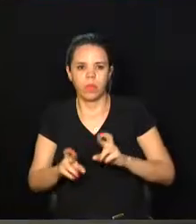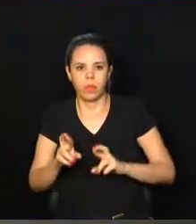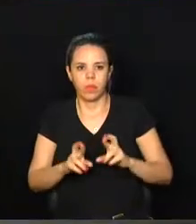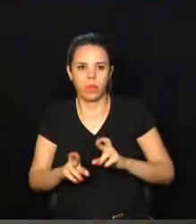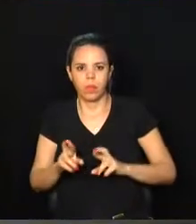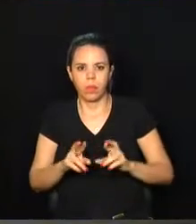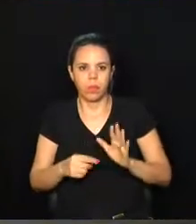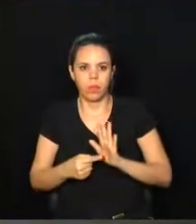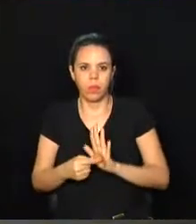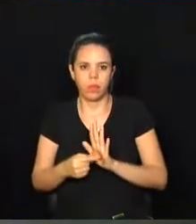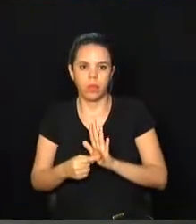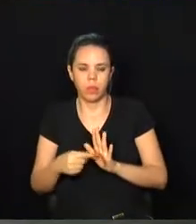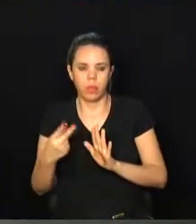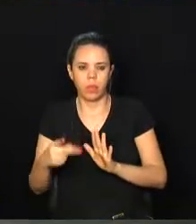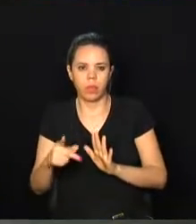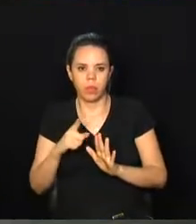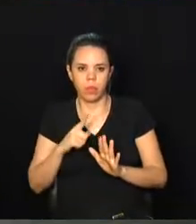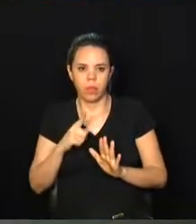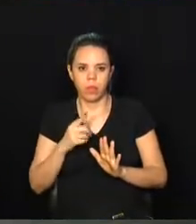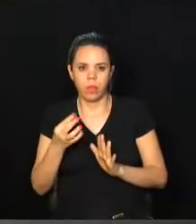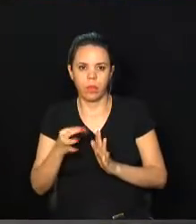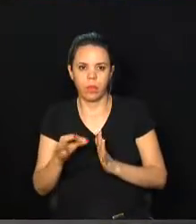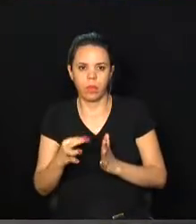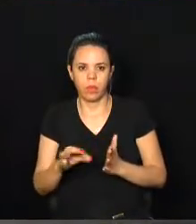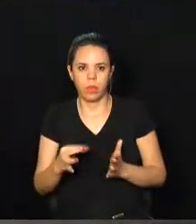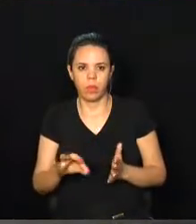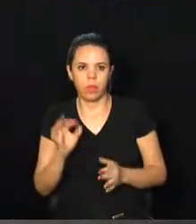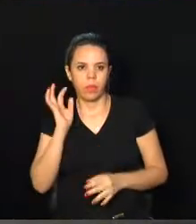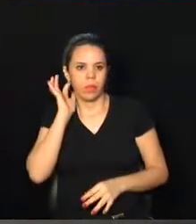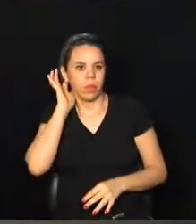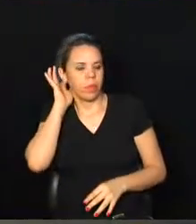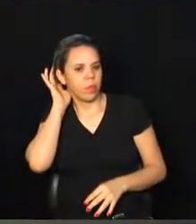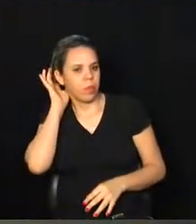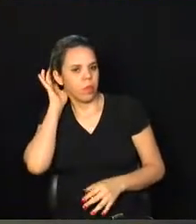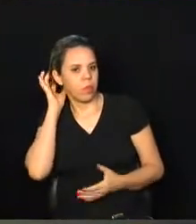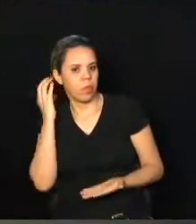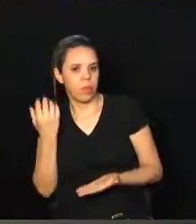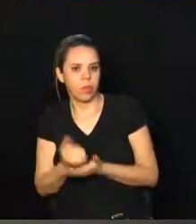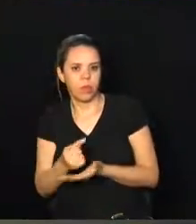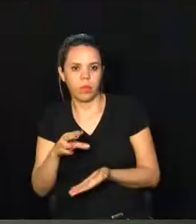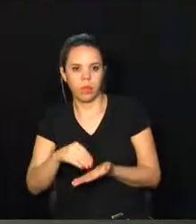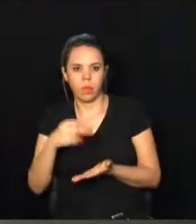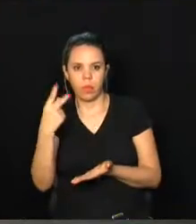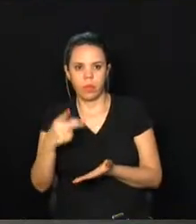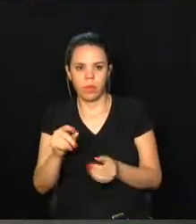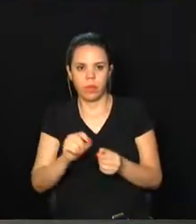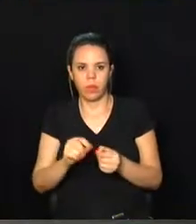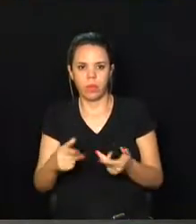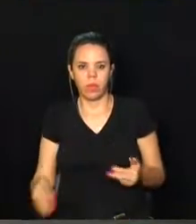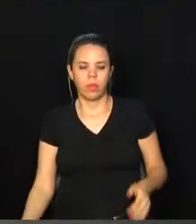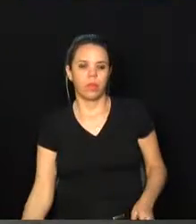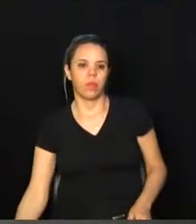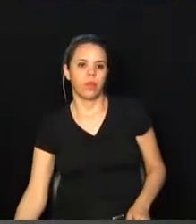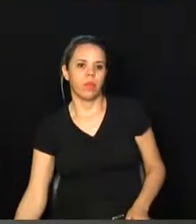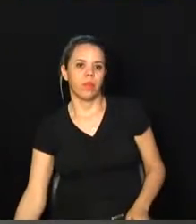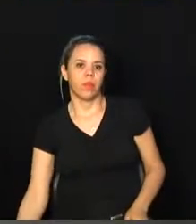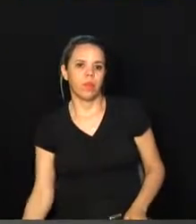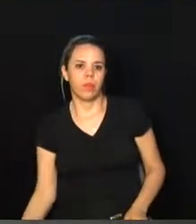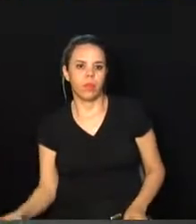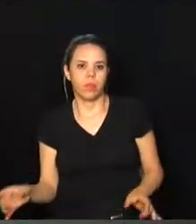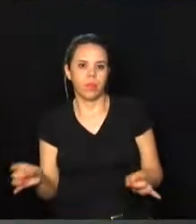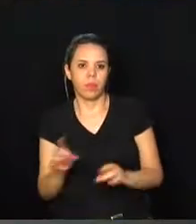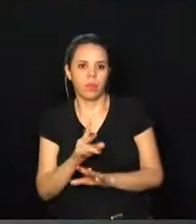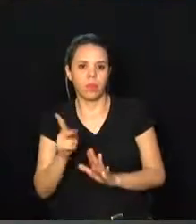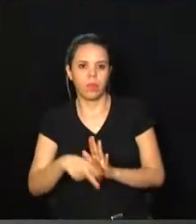que mostrava ali o que a gente tinha que corrigir. A gente recebia uma cópia disso. A gente fazia as correções, entrava, saía o projeto.